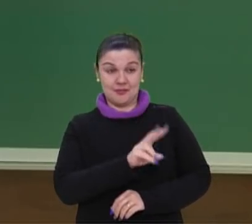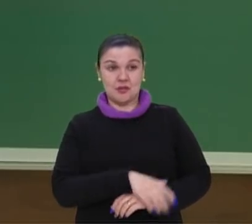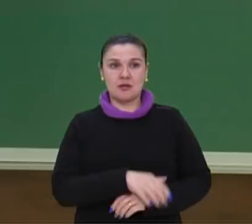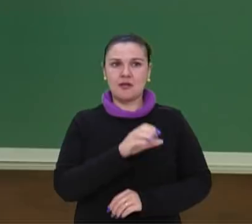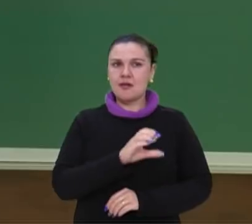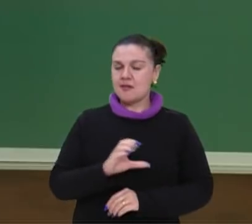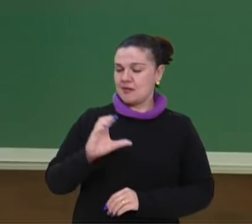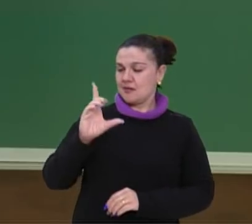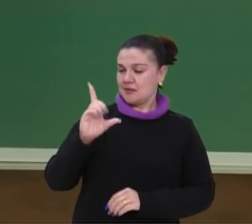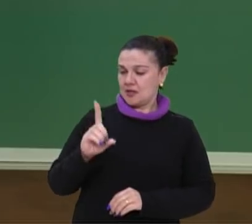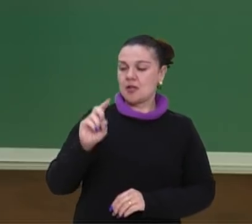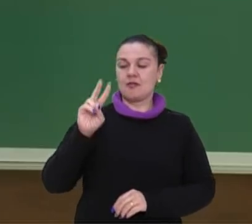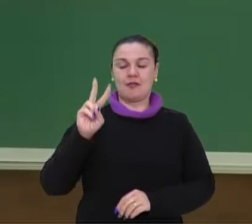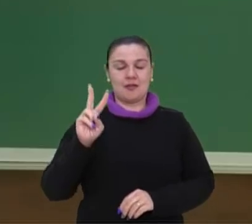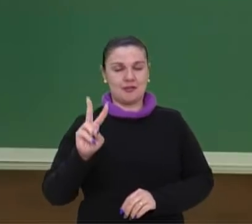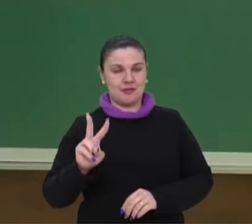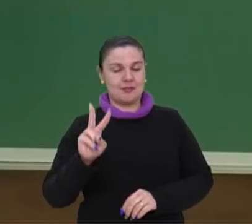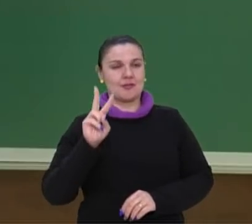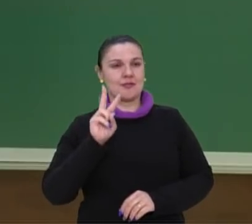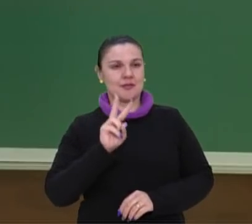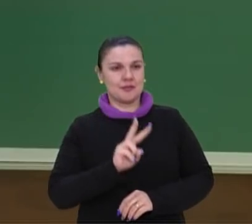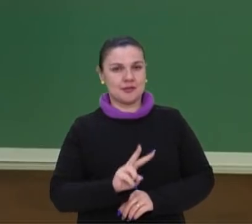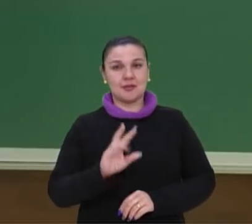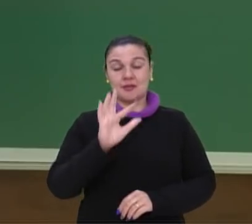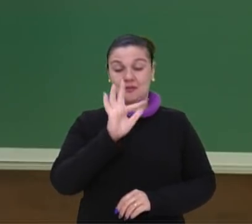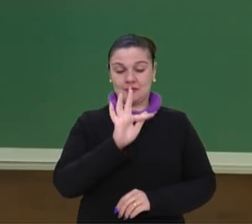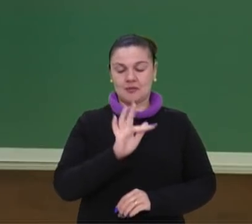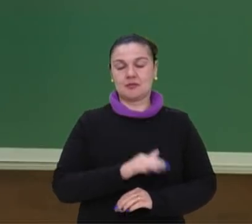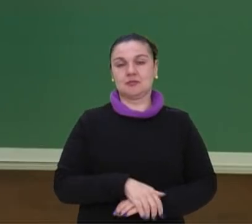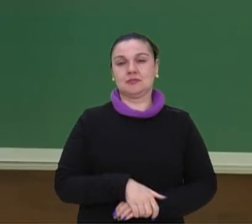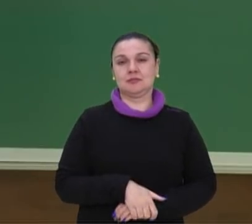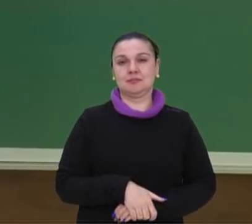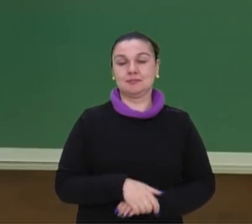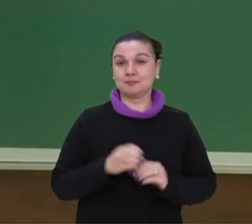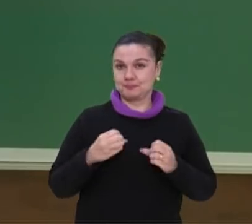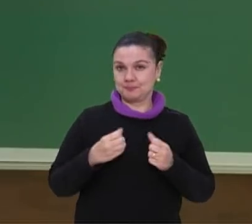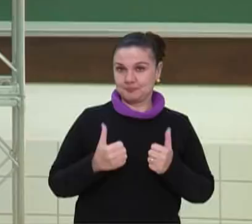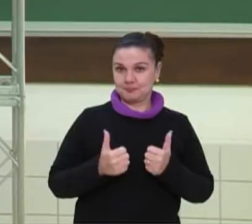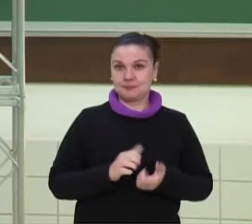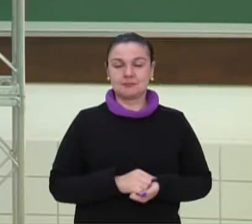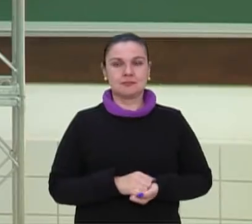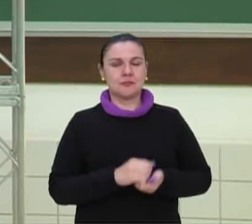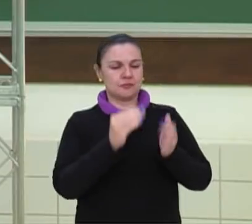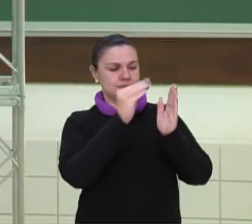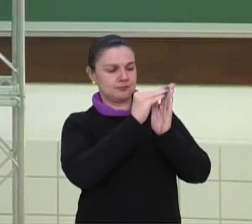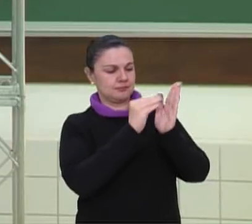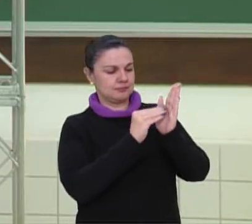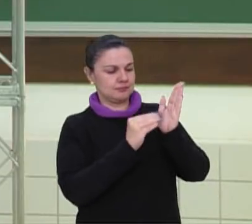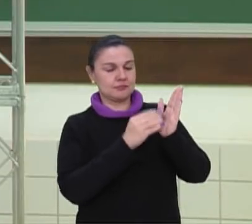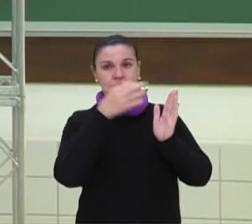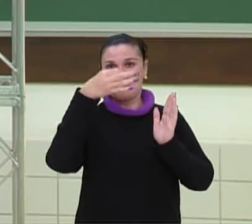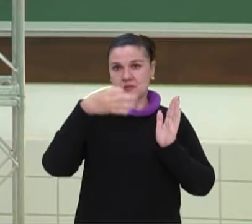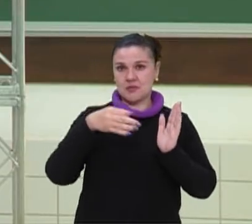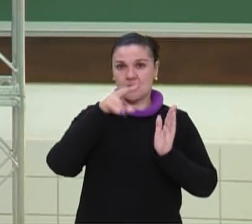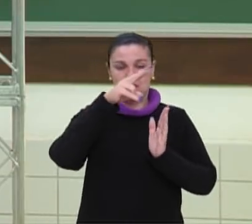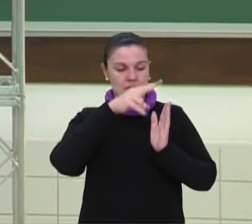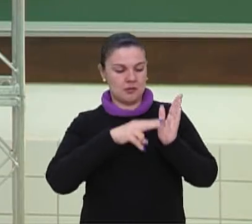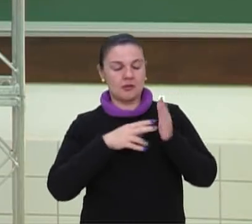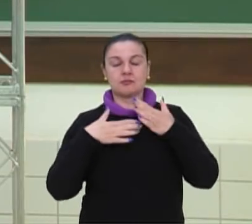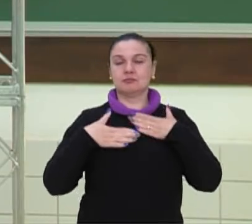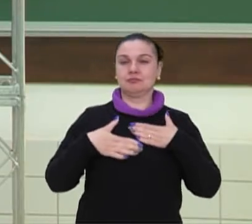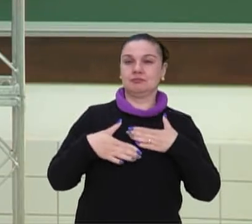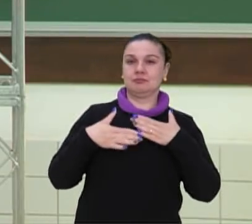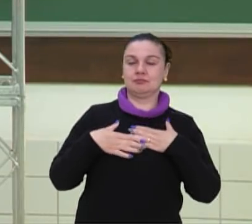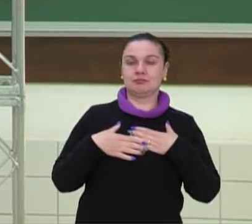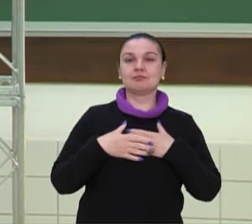E letra D, verdadeiro, verdadeiro e falso. Tá bom? Então, marquem a alternativa correta, leiam com